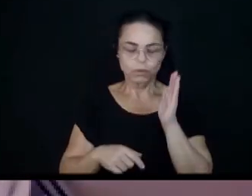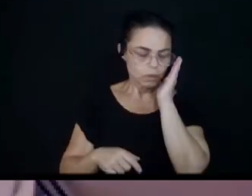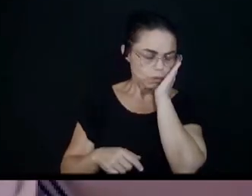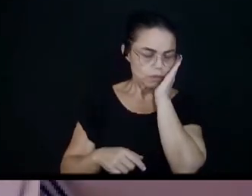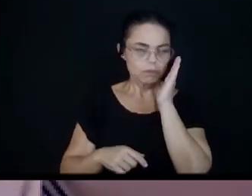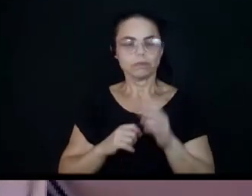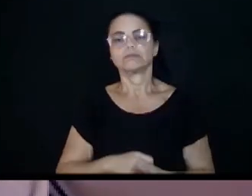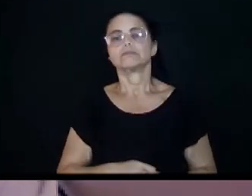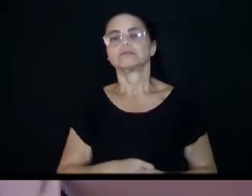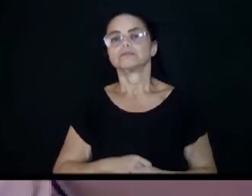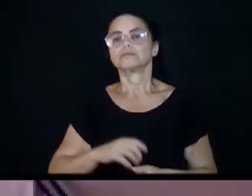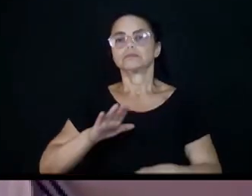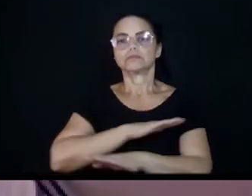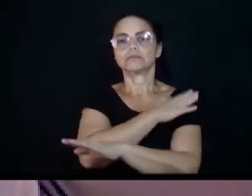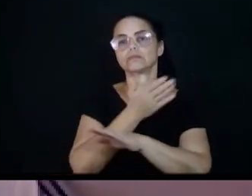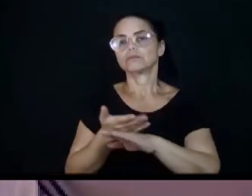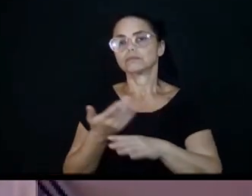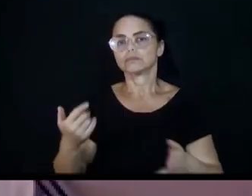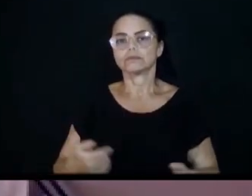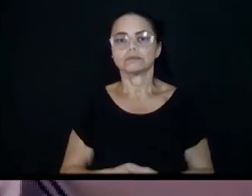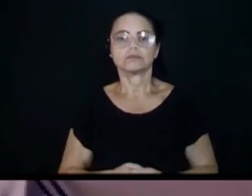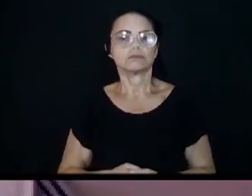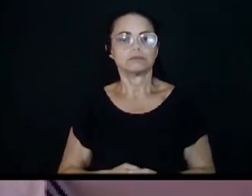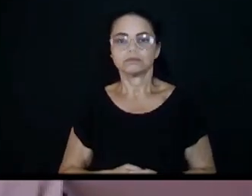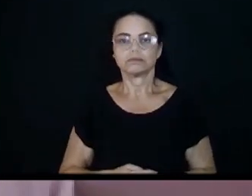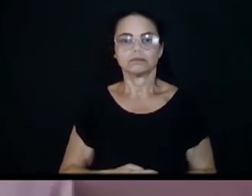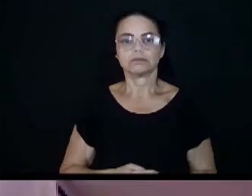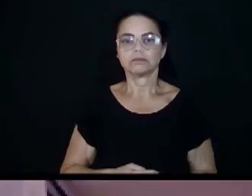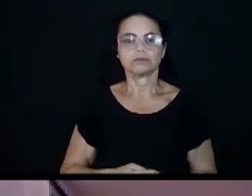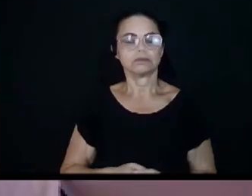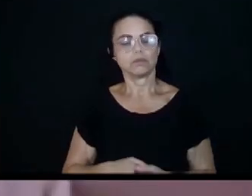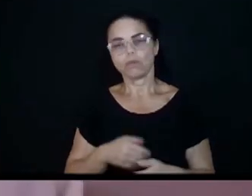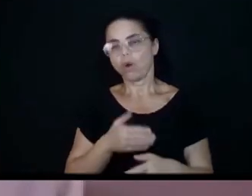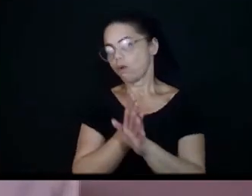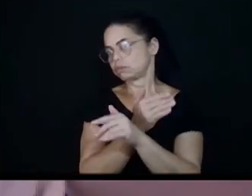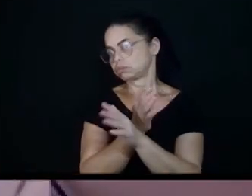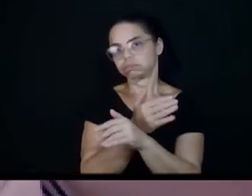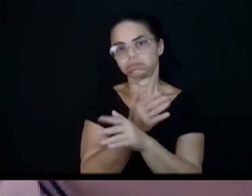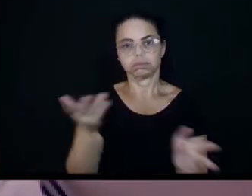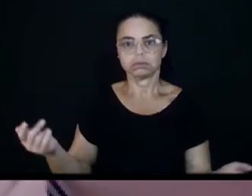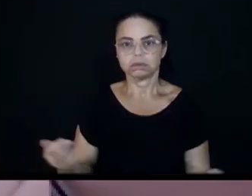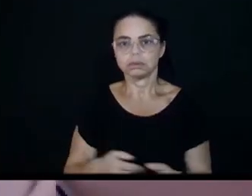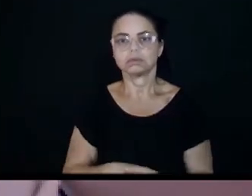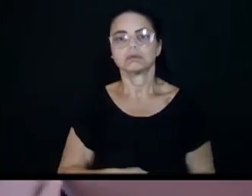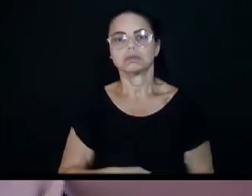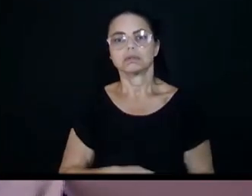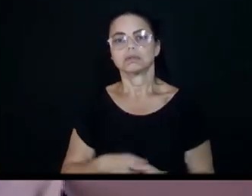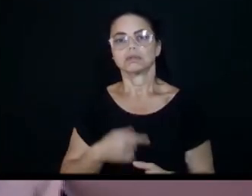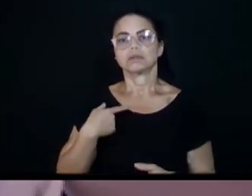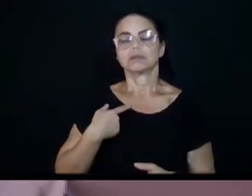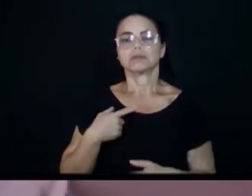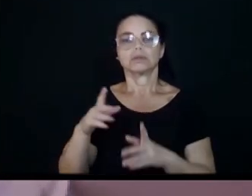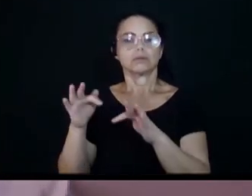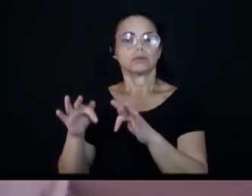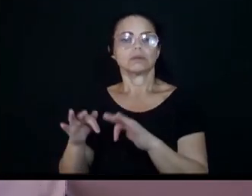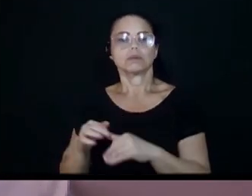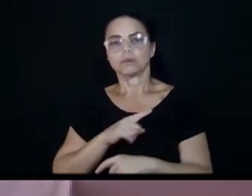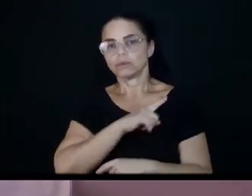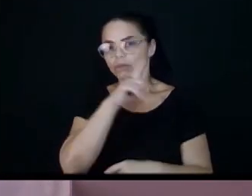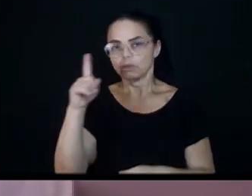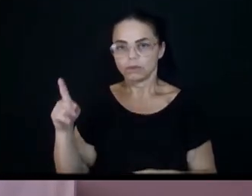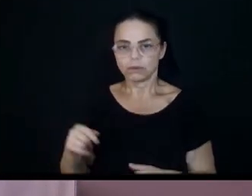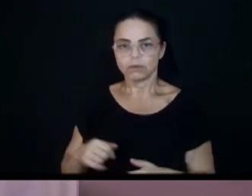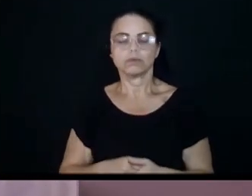ele fica extenuado, vamos assim dizer, né? Principalmente ao final do dia. E isso faz com que